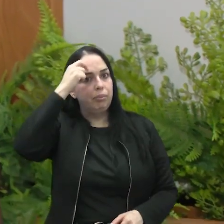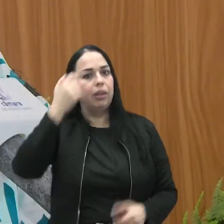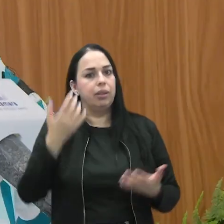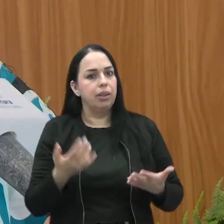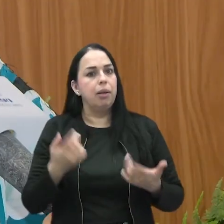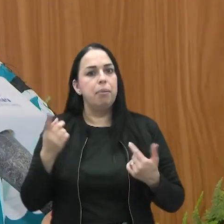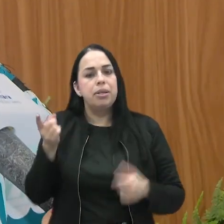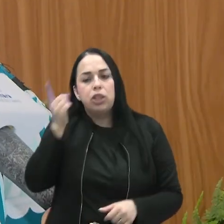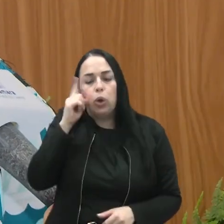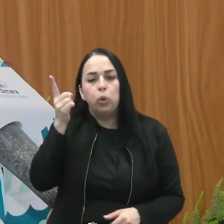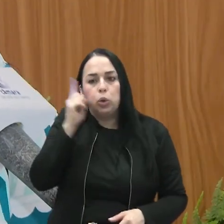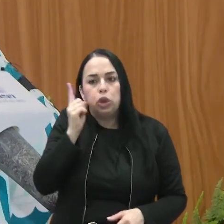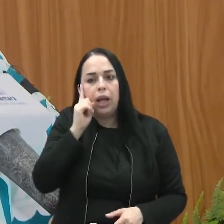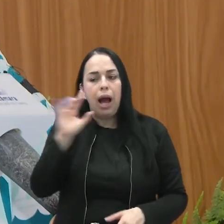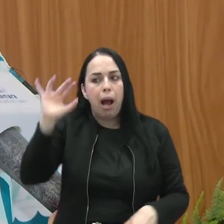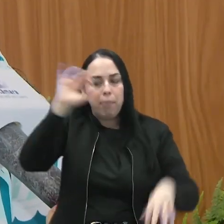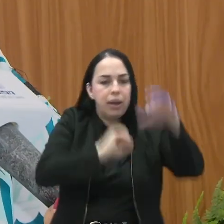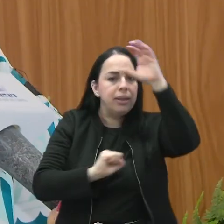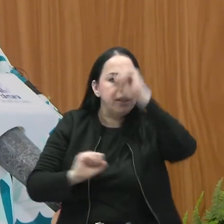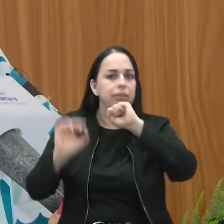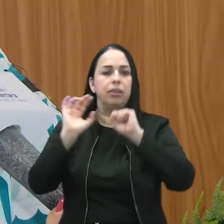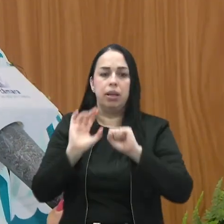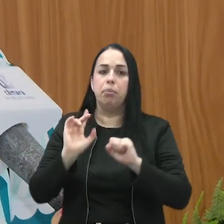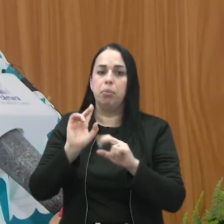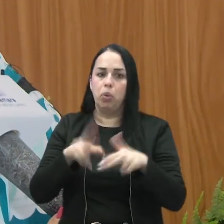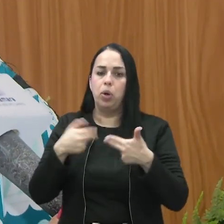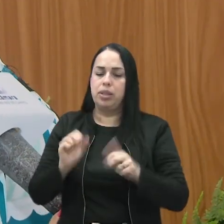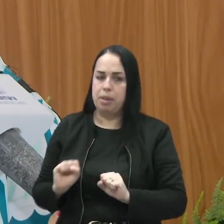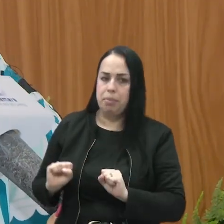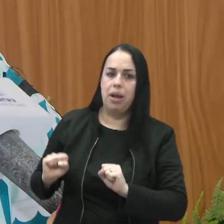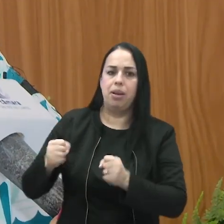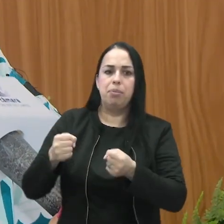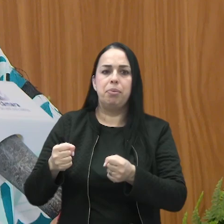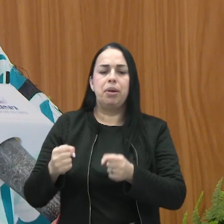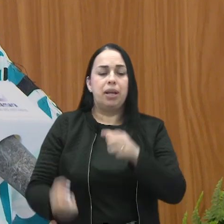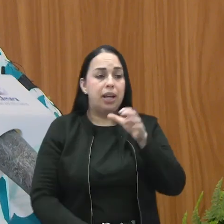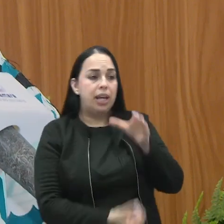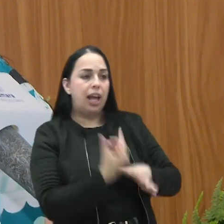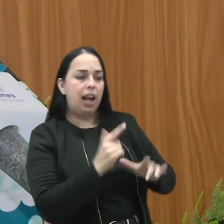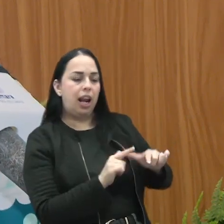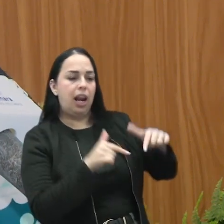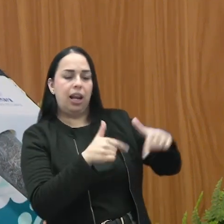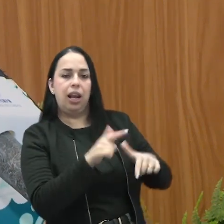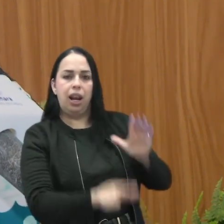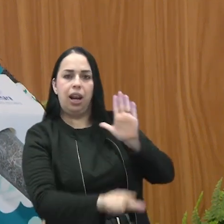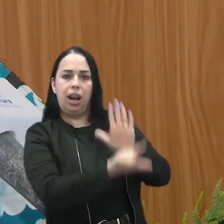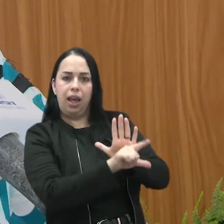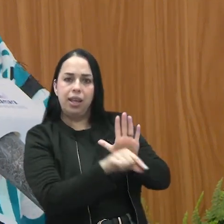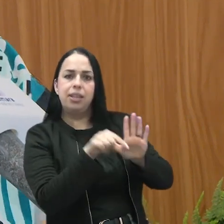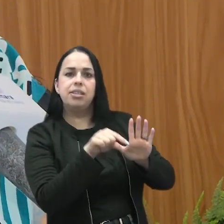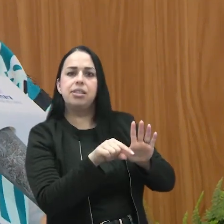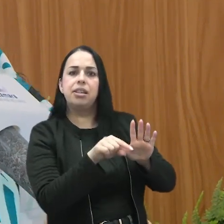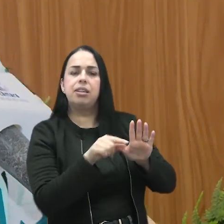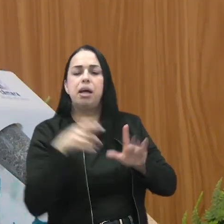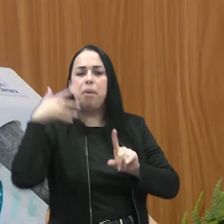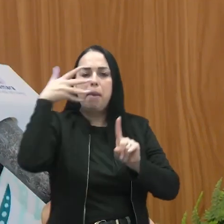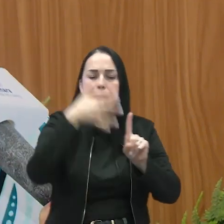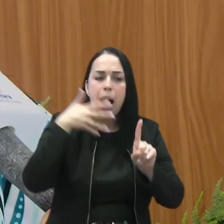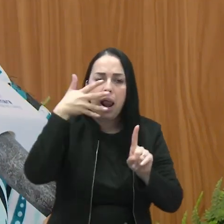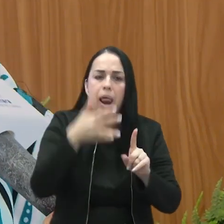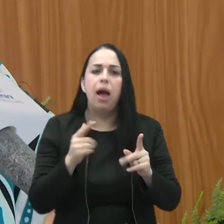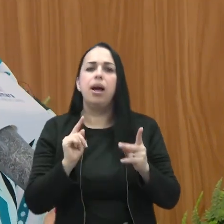tratamento. Conscientização tem que acontecer todos os dias e isso é a nossa luta, né? Para poder fazer políticas públicas, para